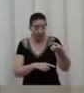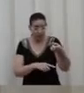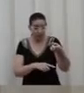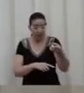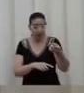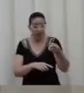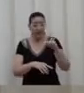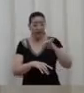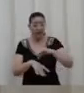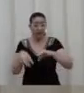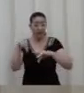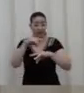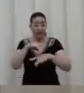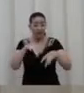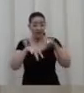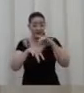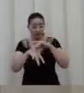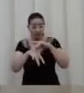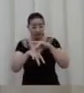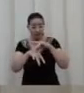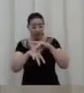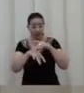E aí